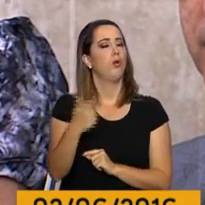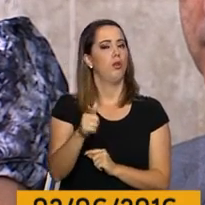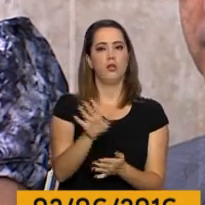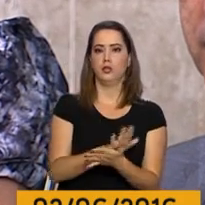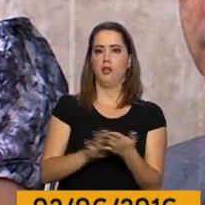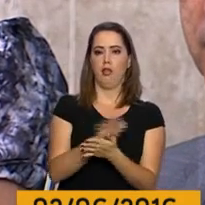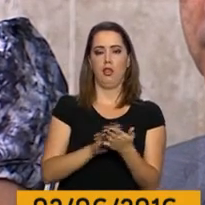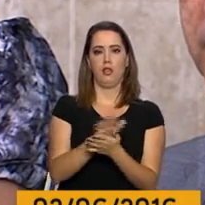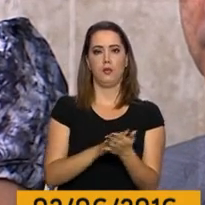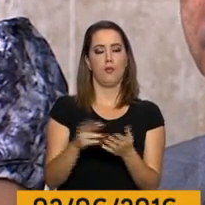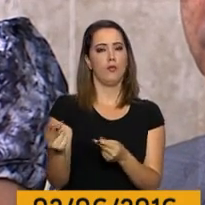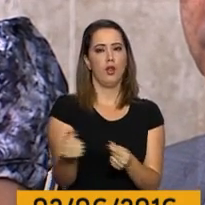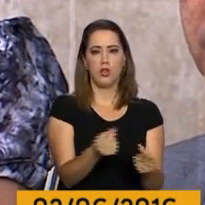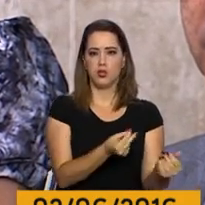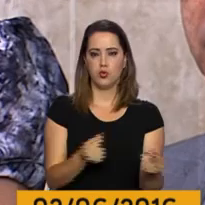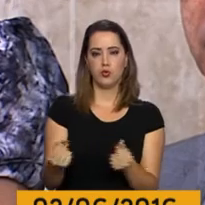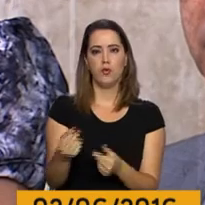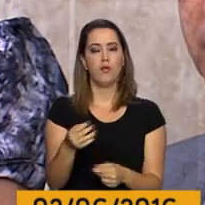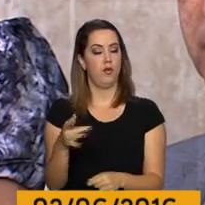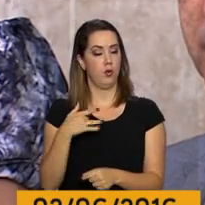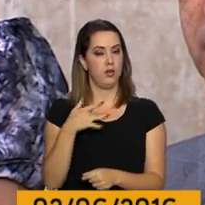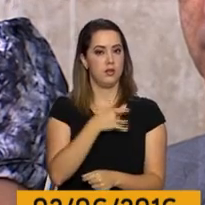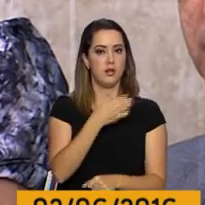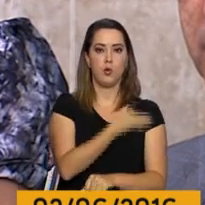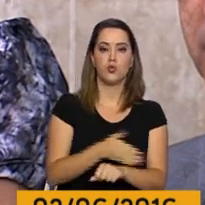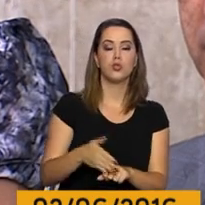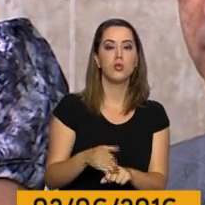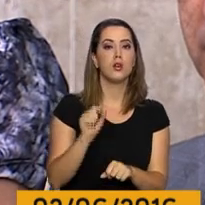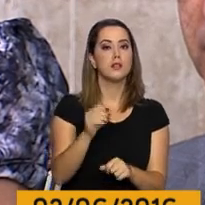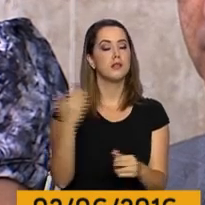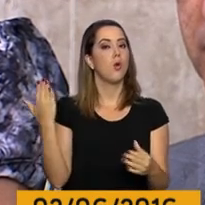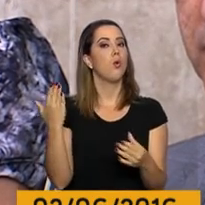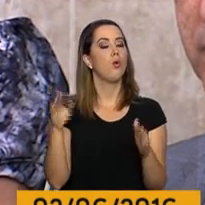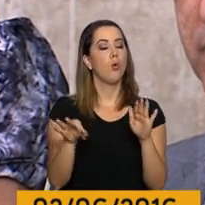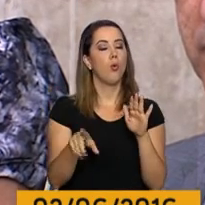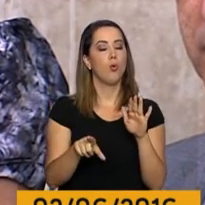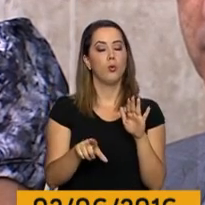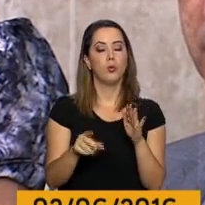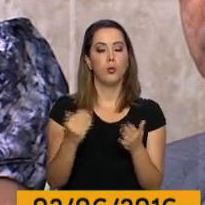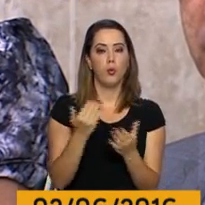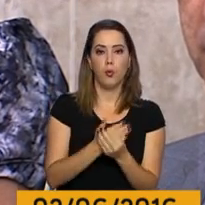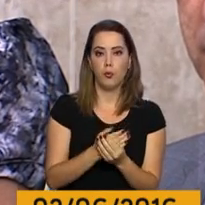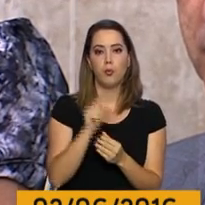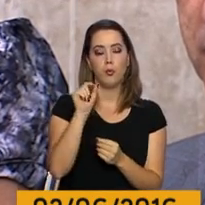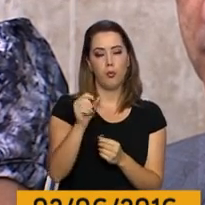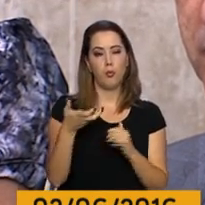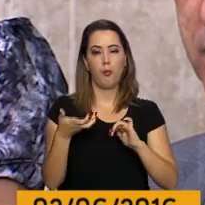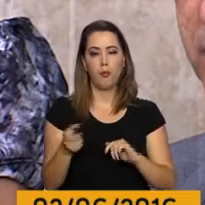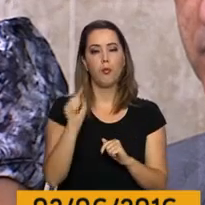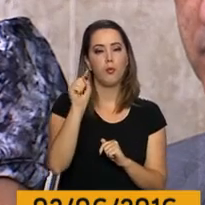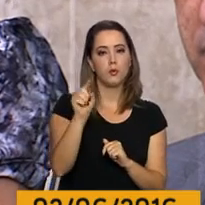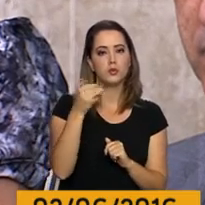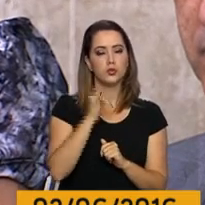com um projeto que deve ser enviado, que estipula o teto. Queria saber como vai se dar isso, já que o senhor mesmo,